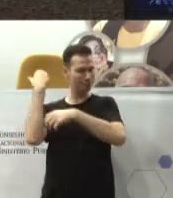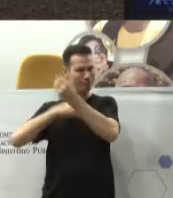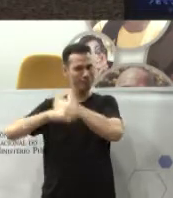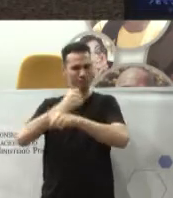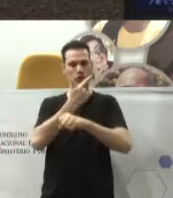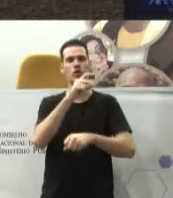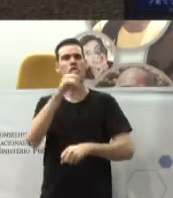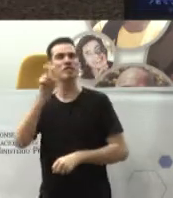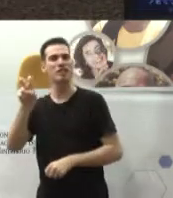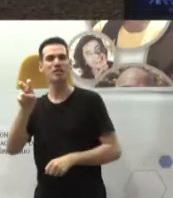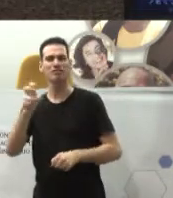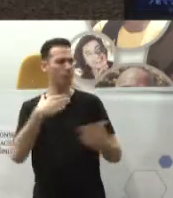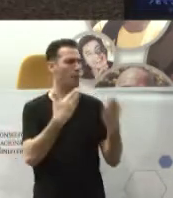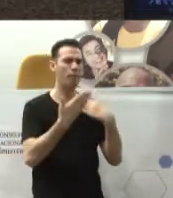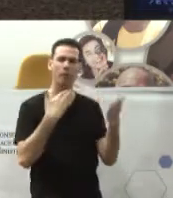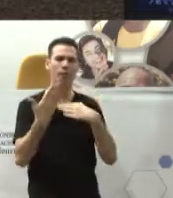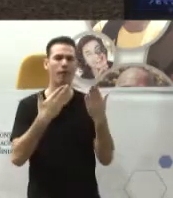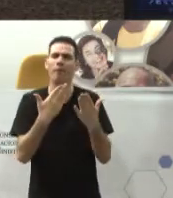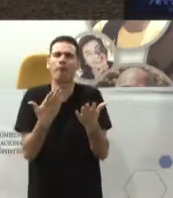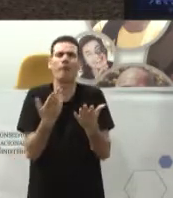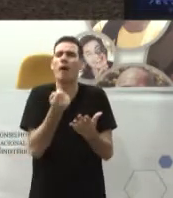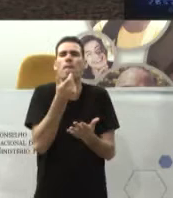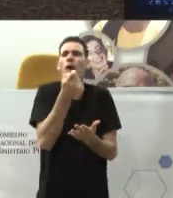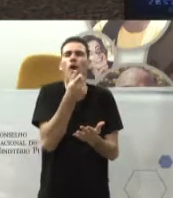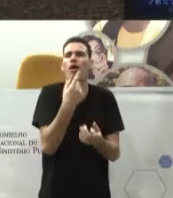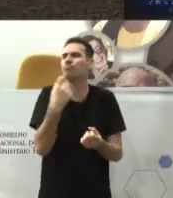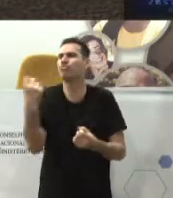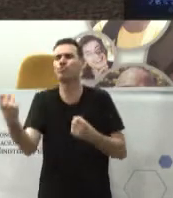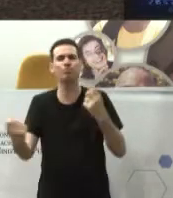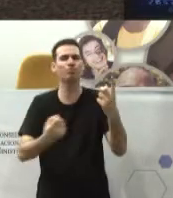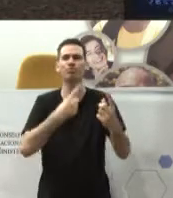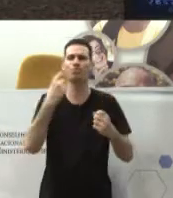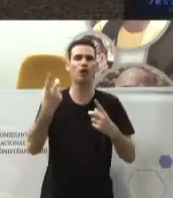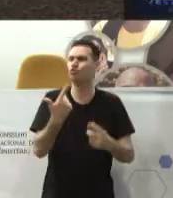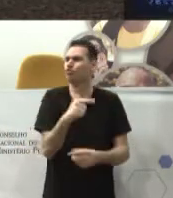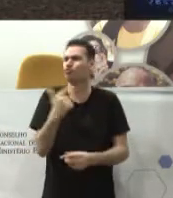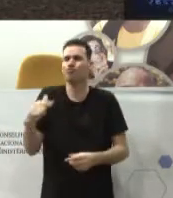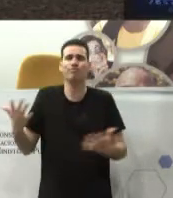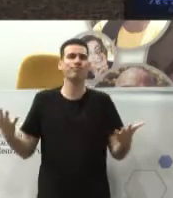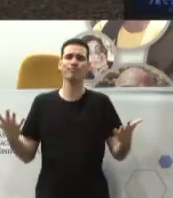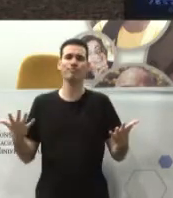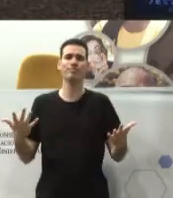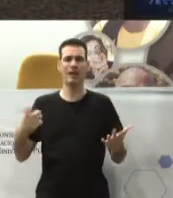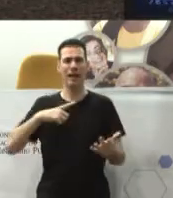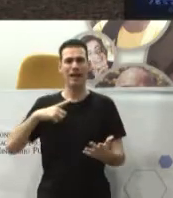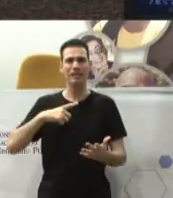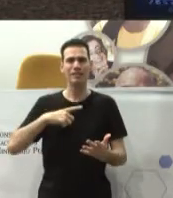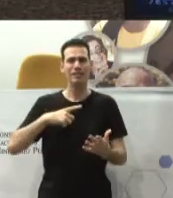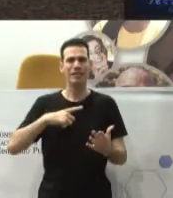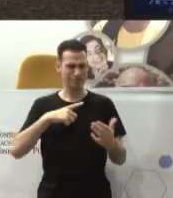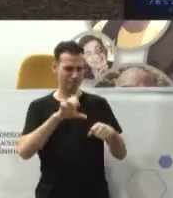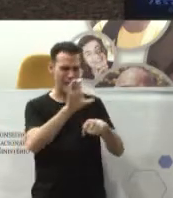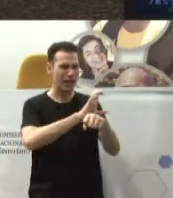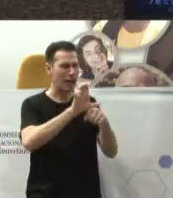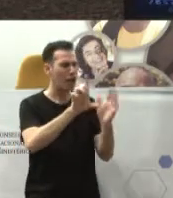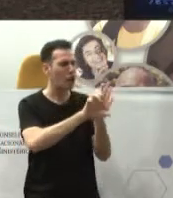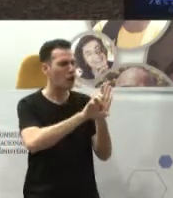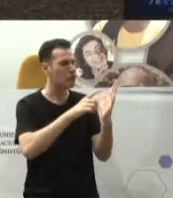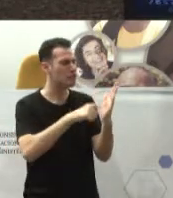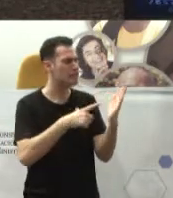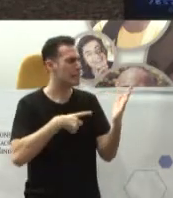debate maior, que temos hoje até o ministro Barroso escreve sobre isso, não tinha debate, não achava jurisprudência, acabei negando,